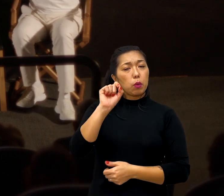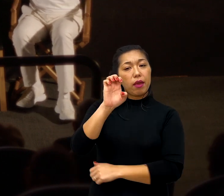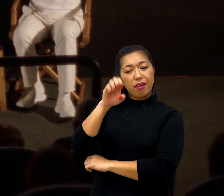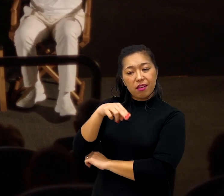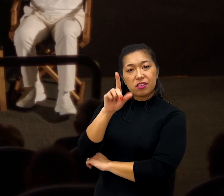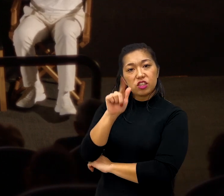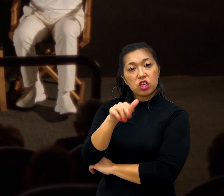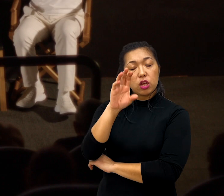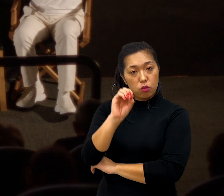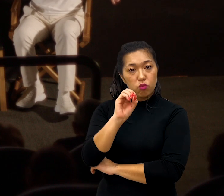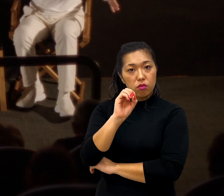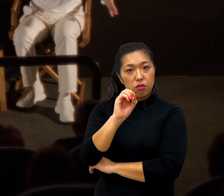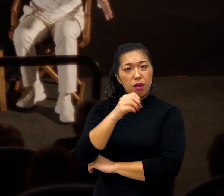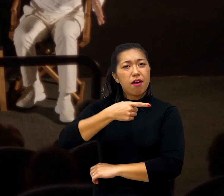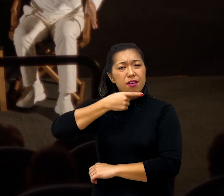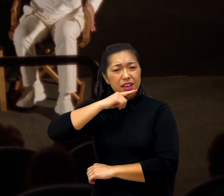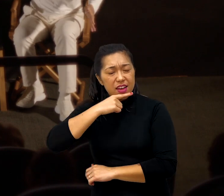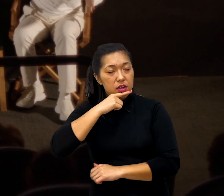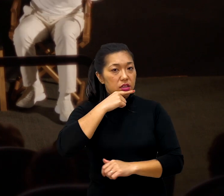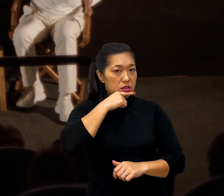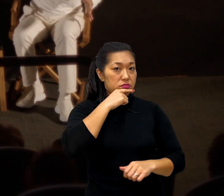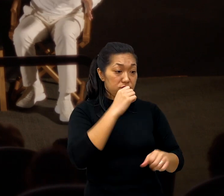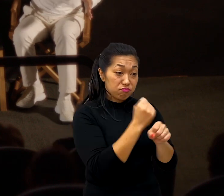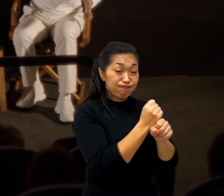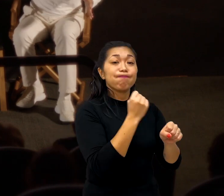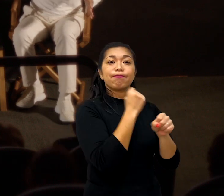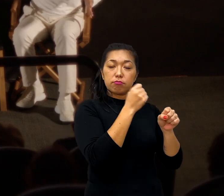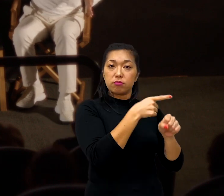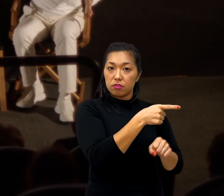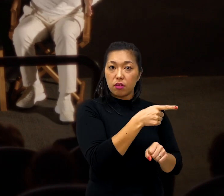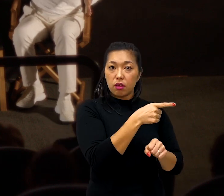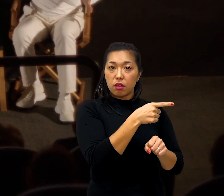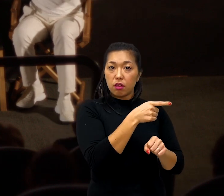engenho construído por portugueses assassinos, traficantes.